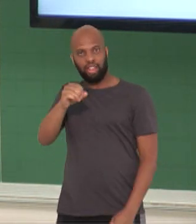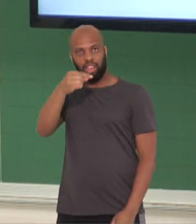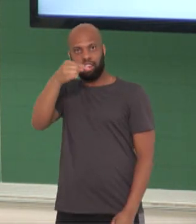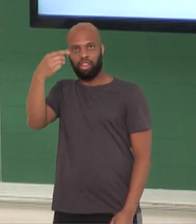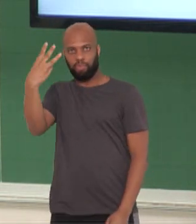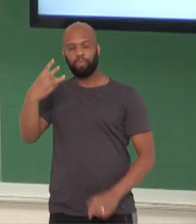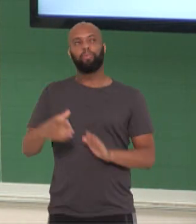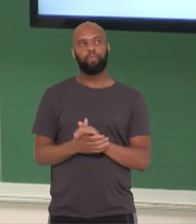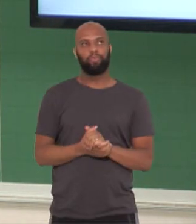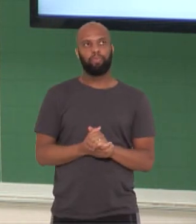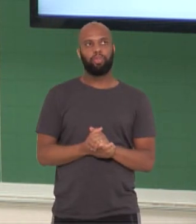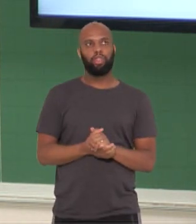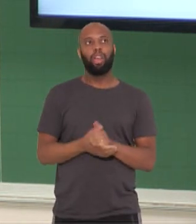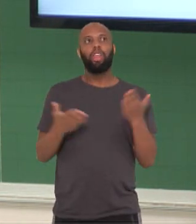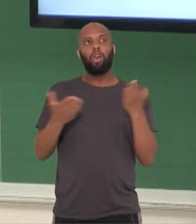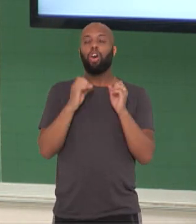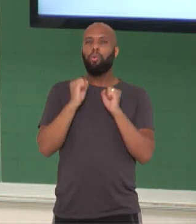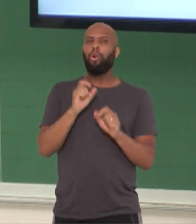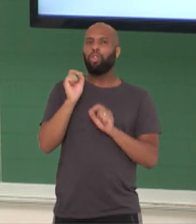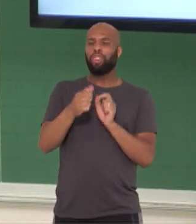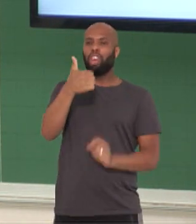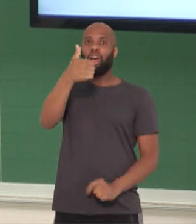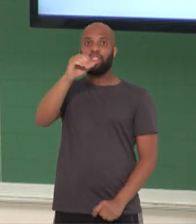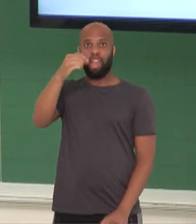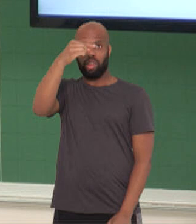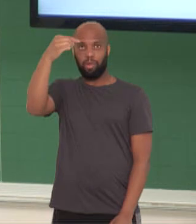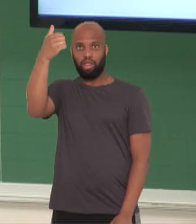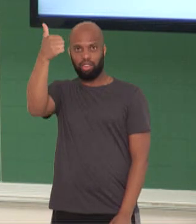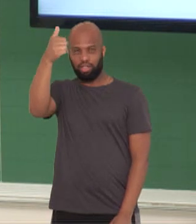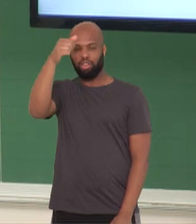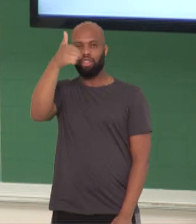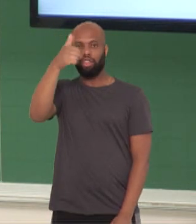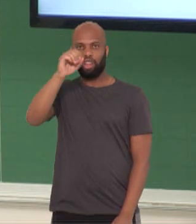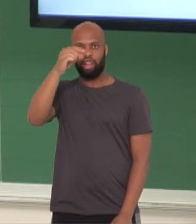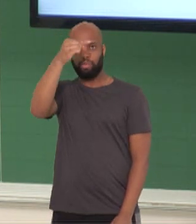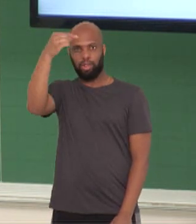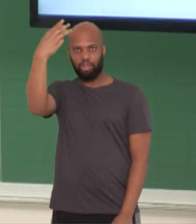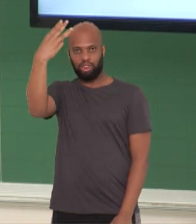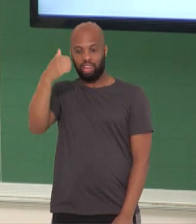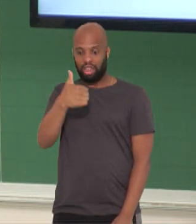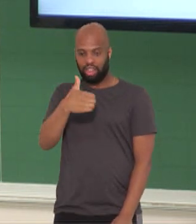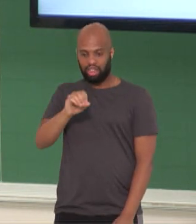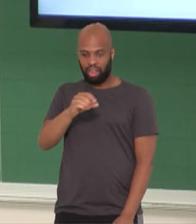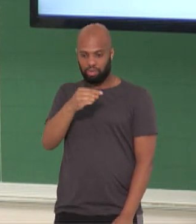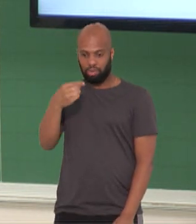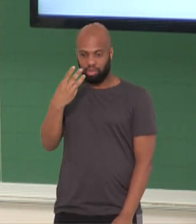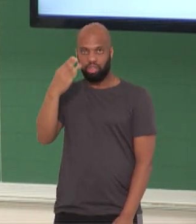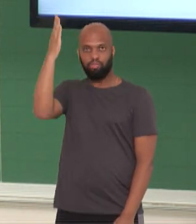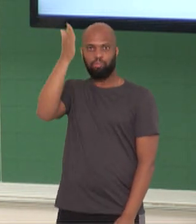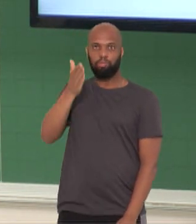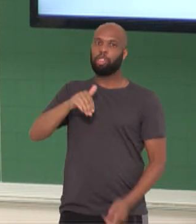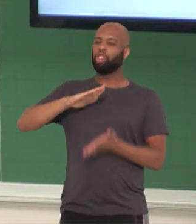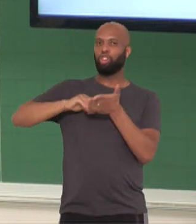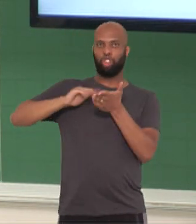elevado a menos 3. Podemos cancelar 10 elevado a menos 3 que tem em cima e embaixo. Sobrou para a gente apenas